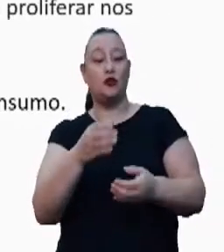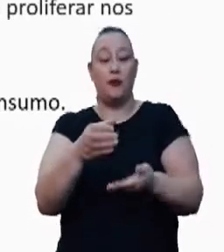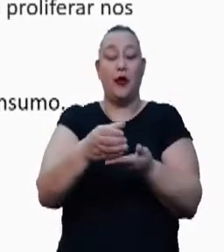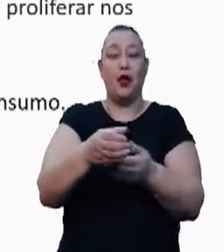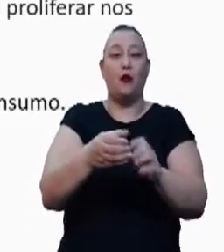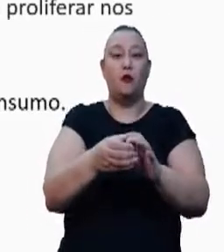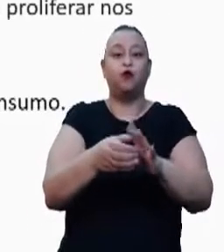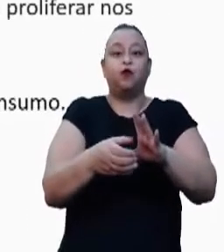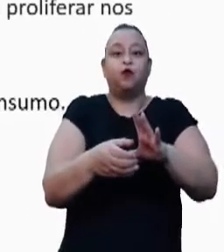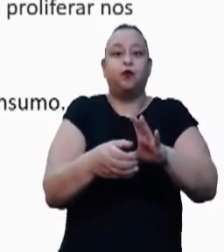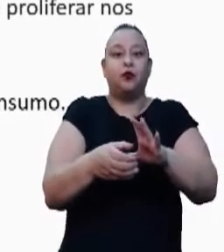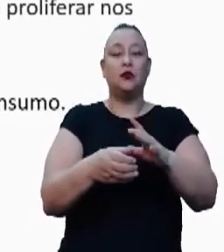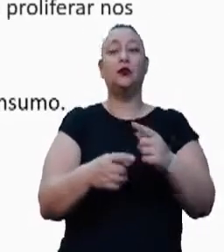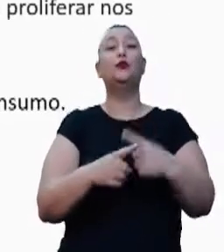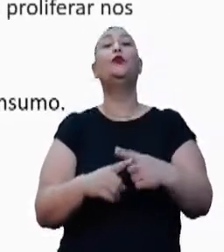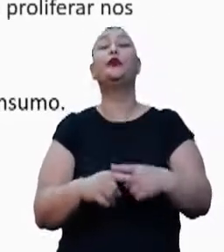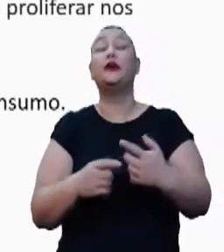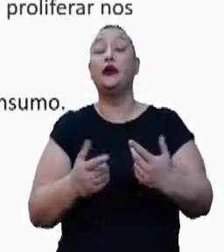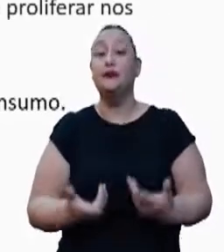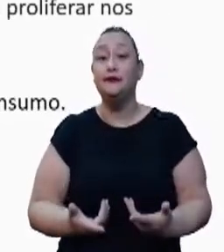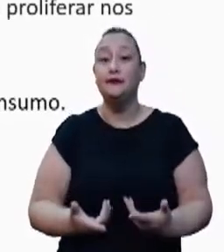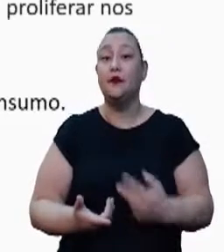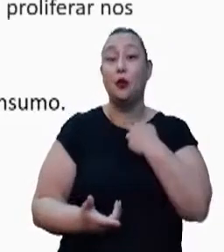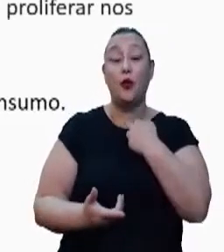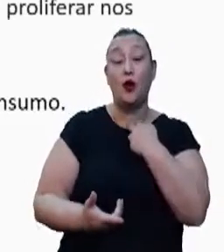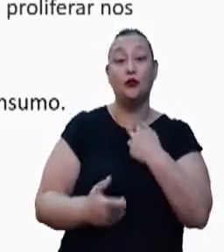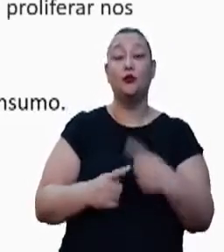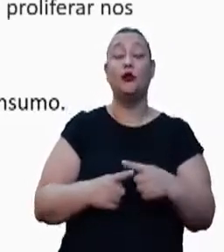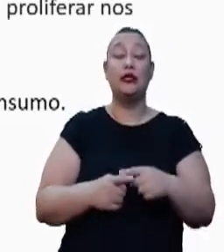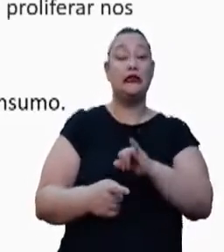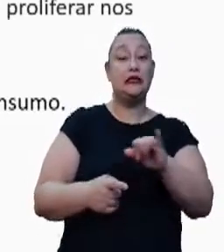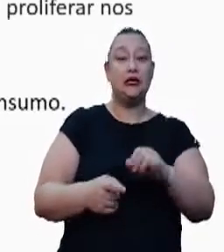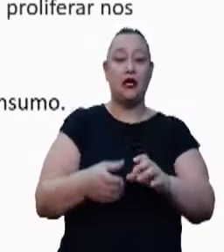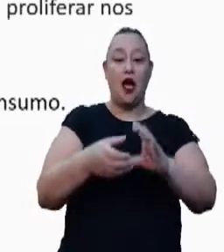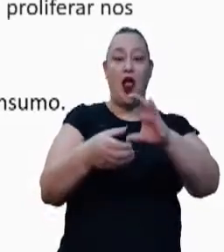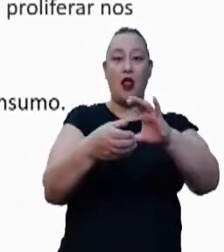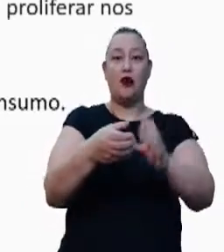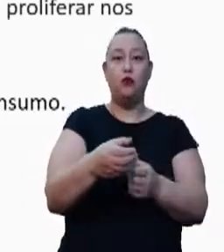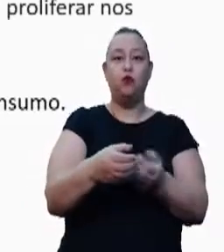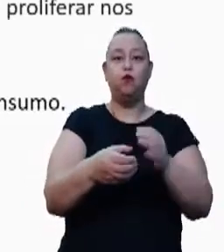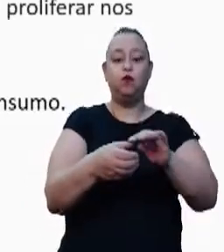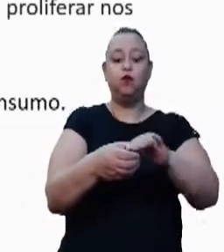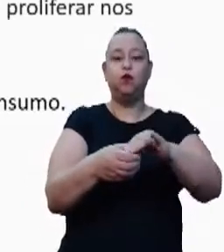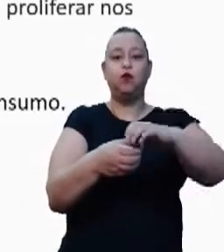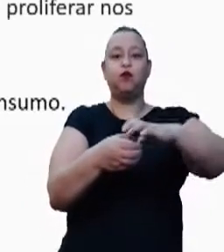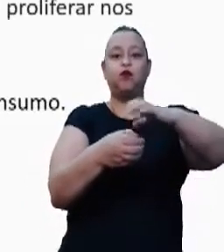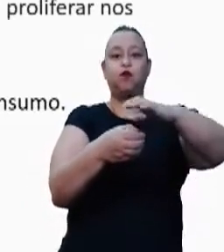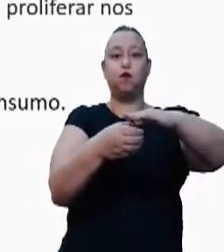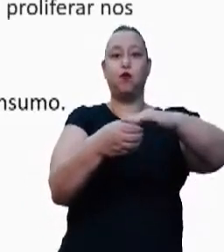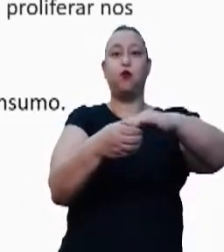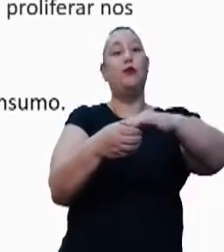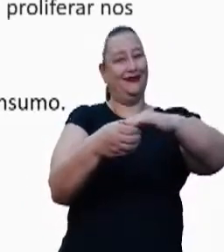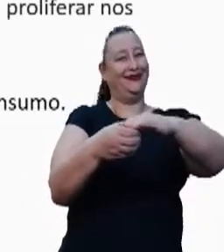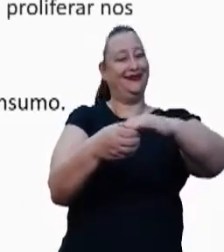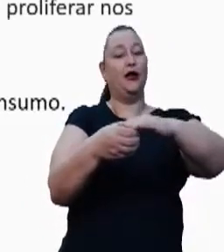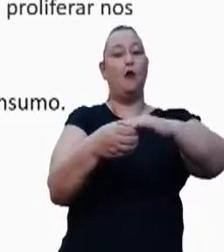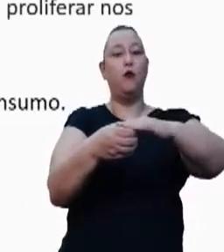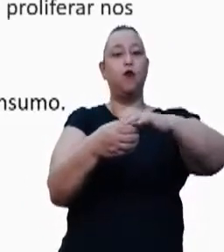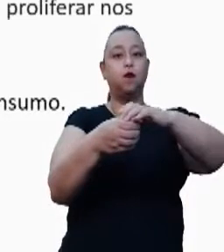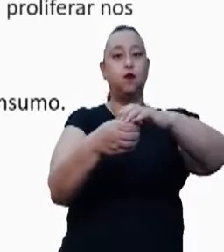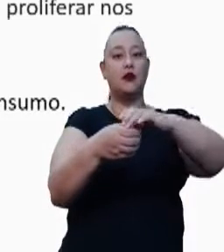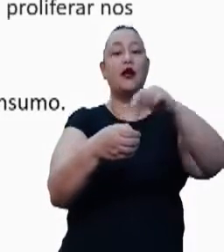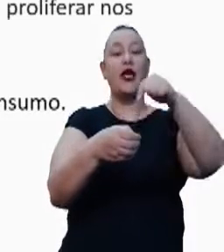estufadas. Por quê? A lata inchada, ela significa o quê? Que teve bactéria ali